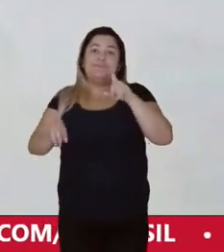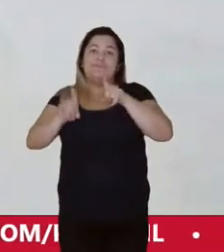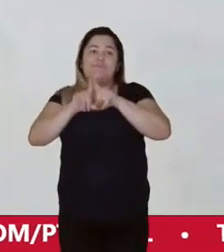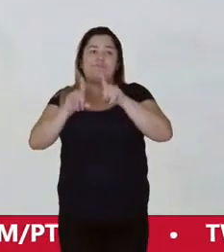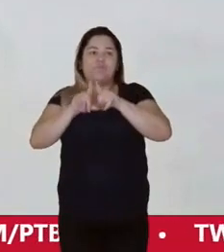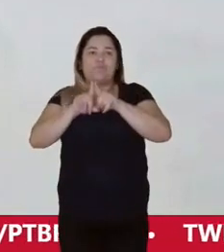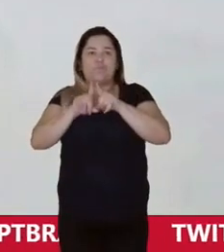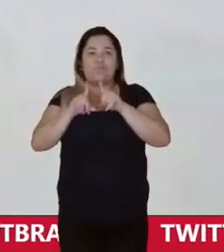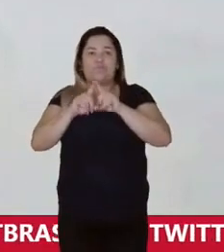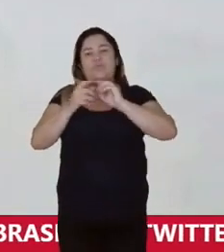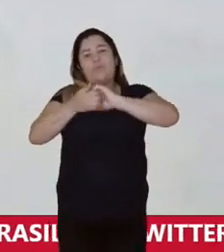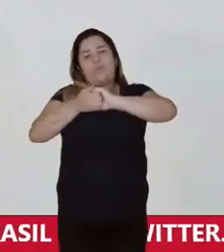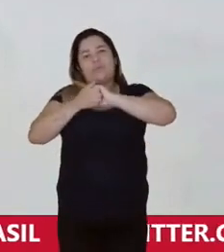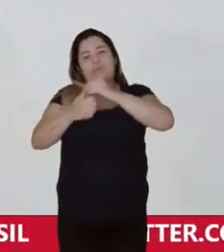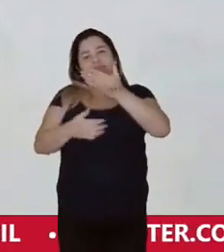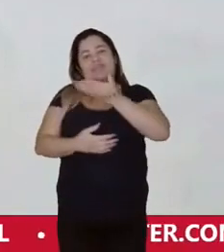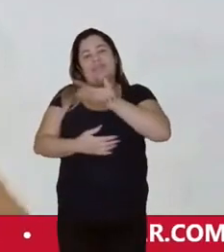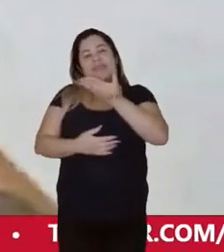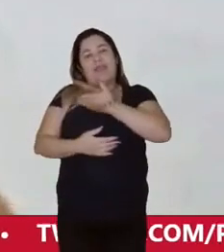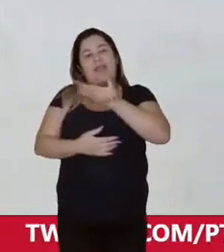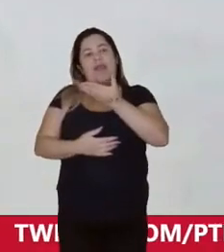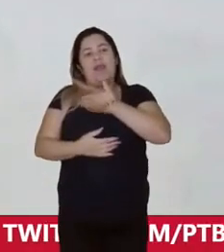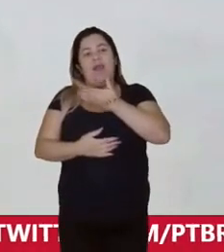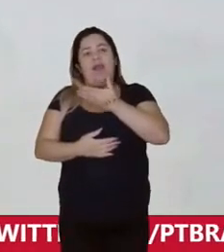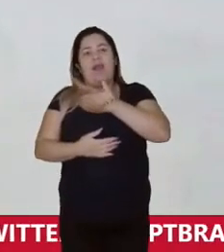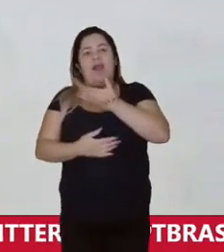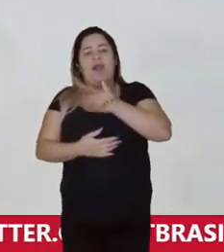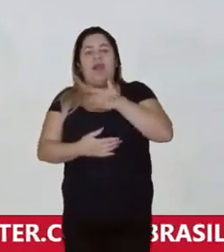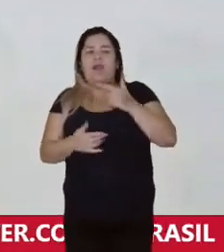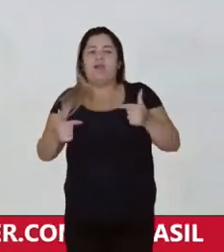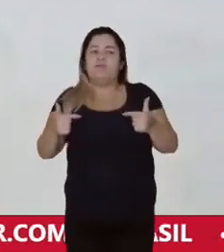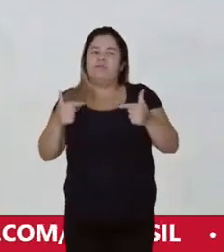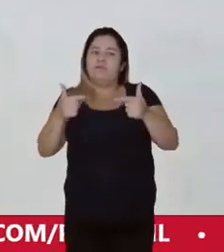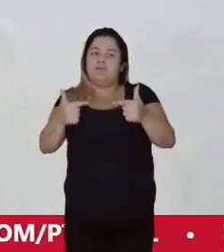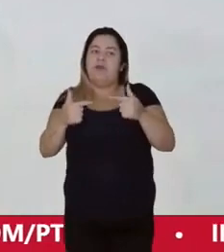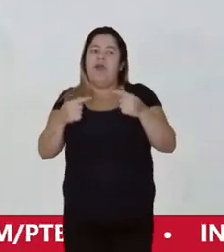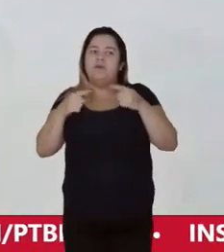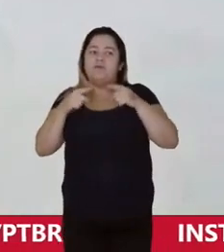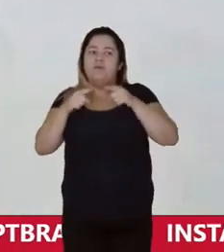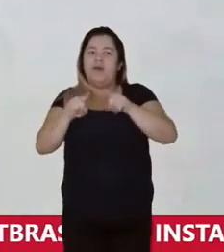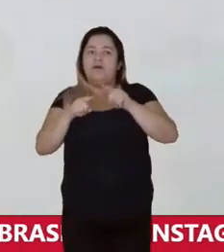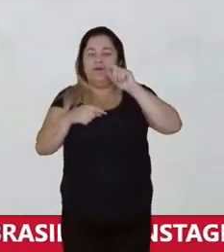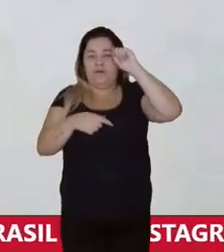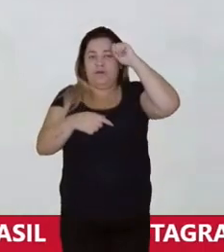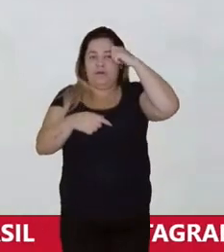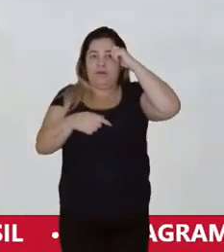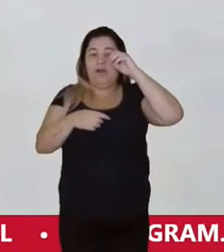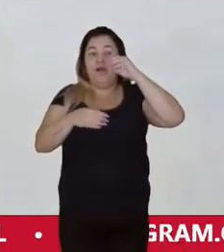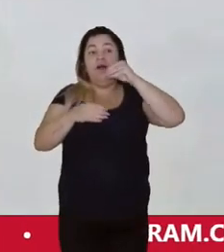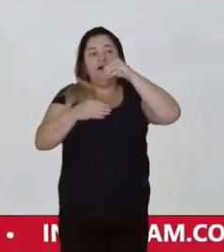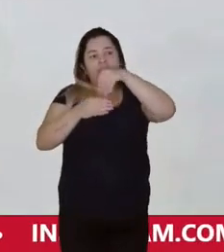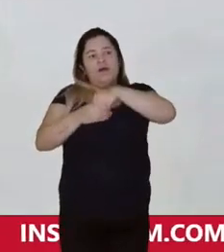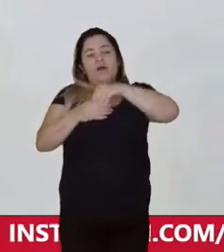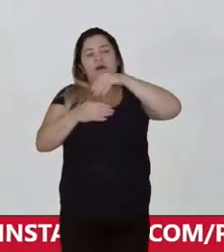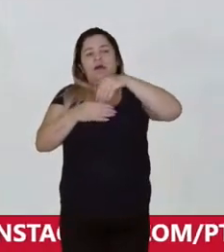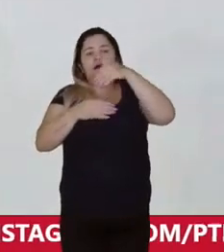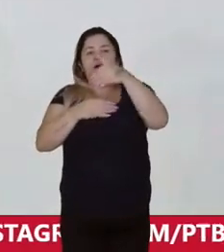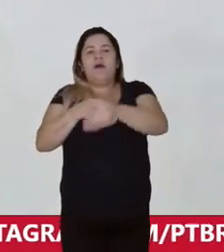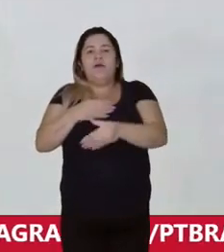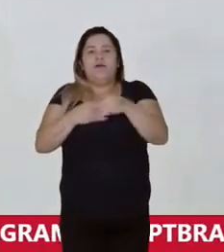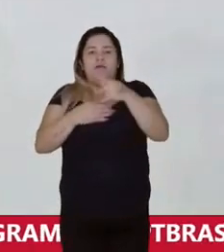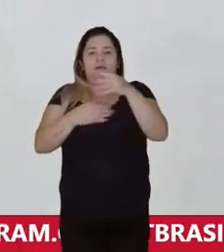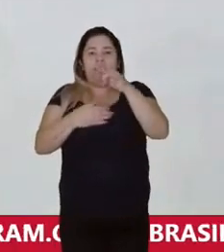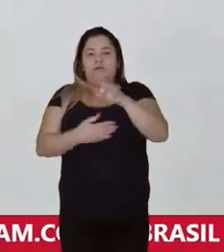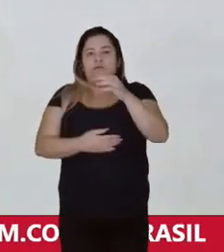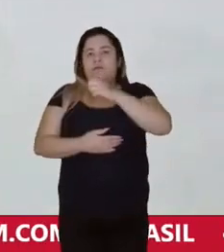Márcio, meu grande amigo, incansável na luta e no combate ao racismo, dentro e fora do PT, a nossa